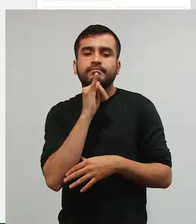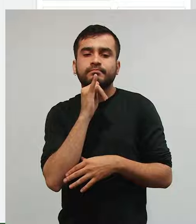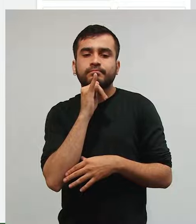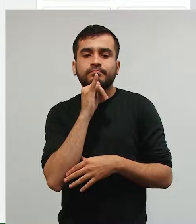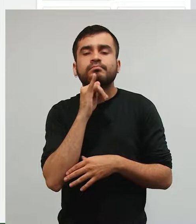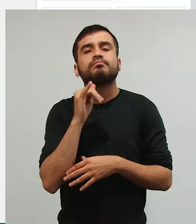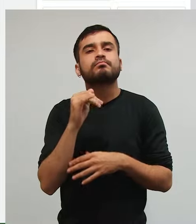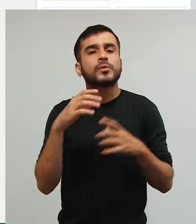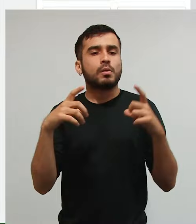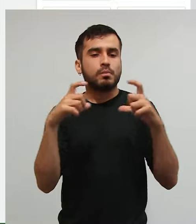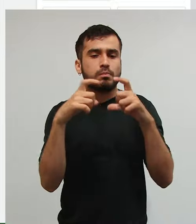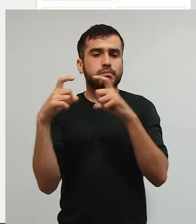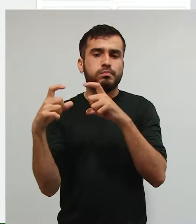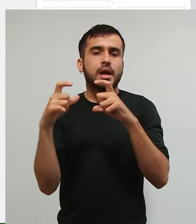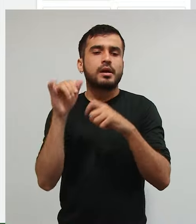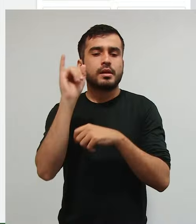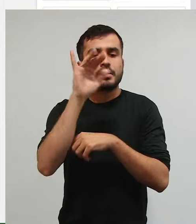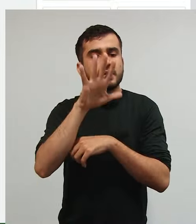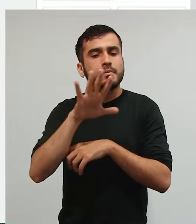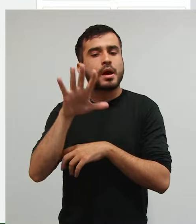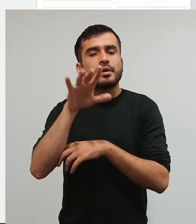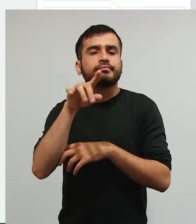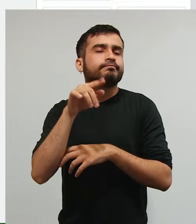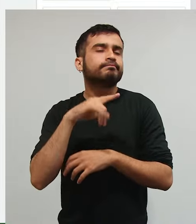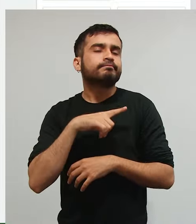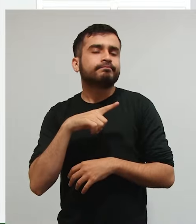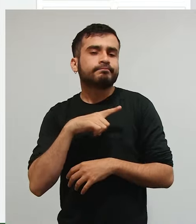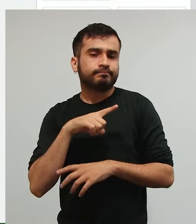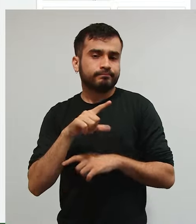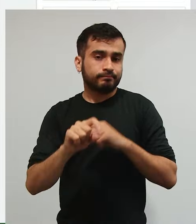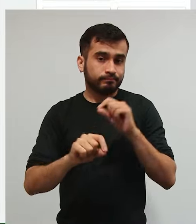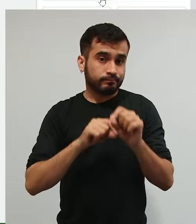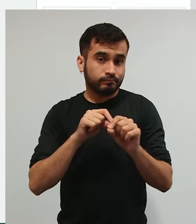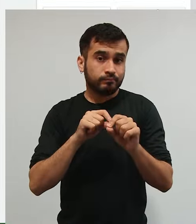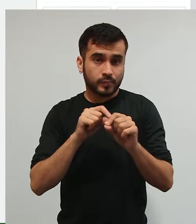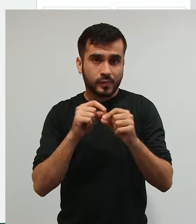Por quê? Na textualização, a gente vai ter